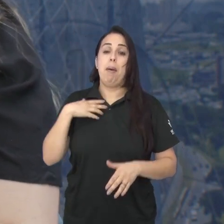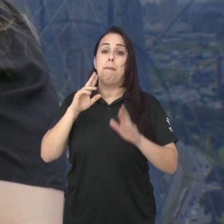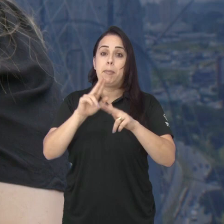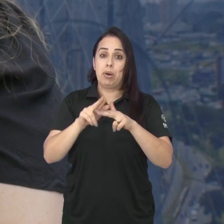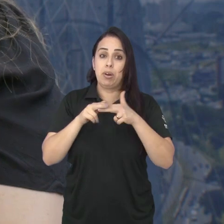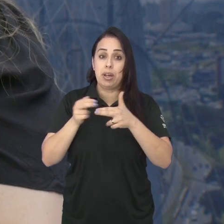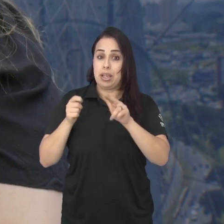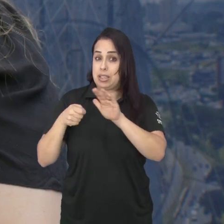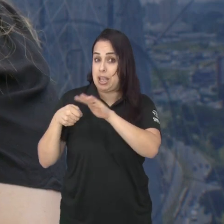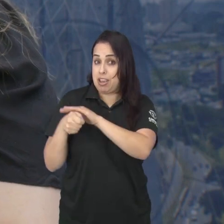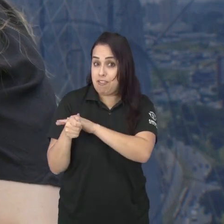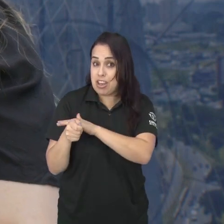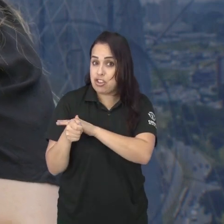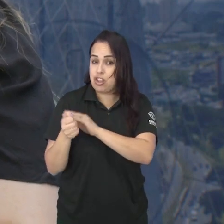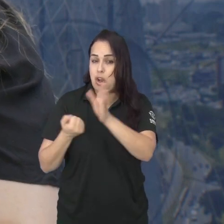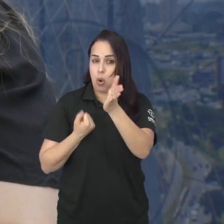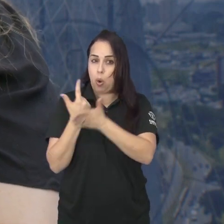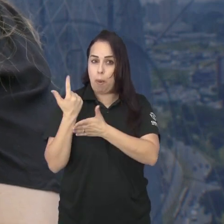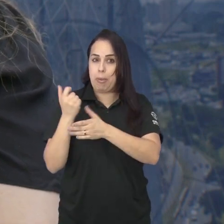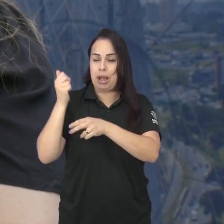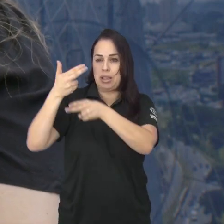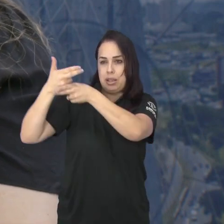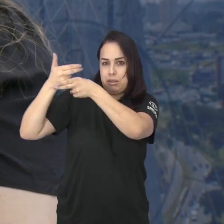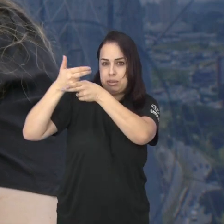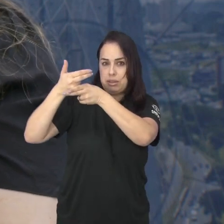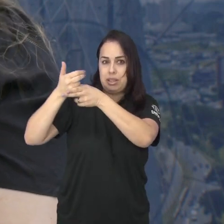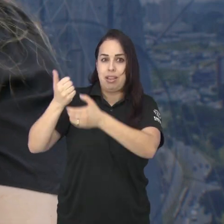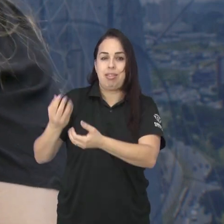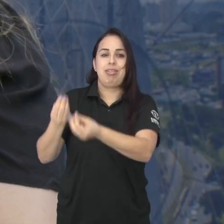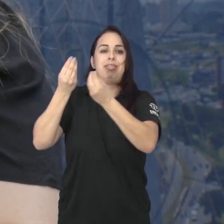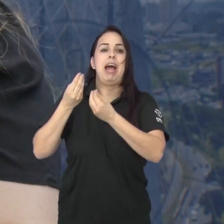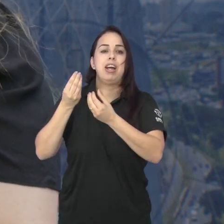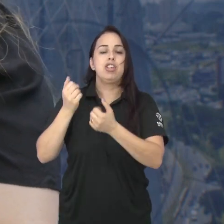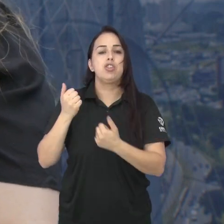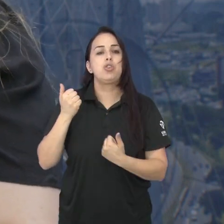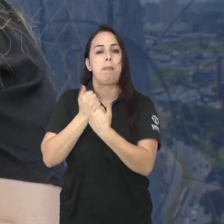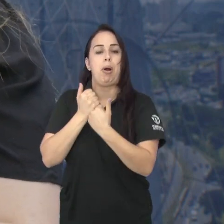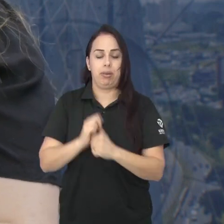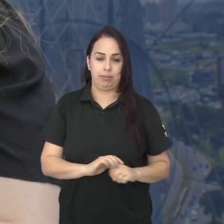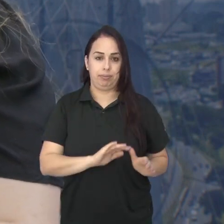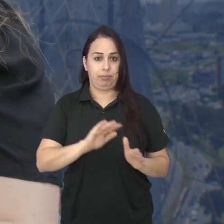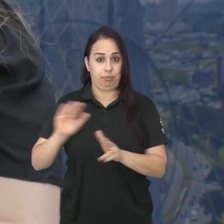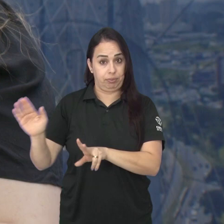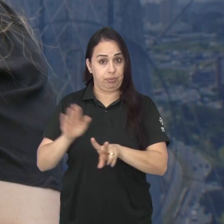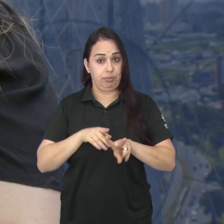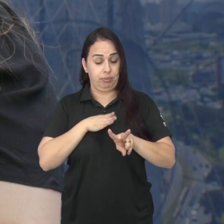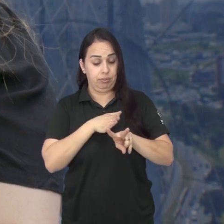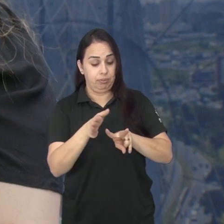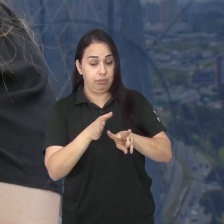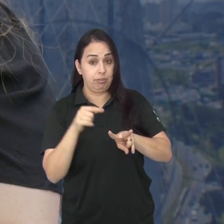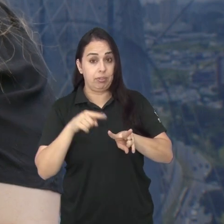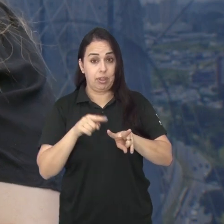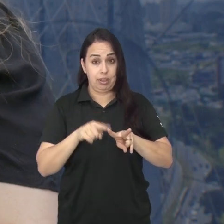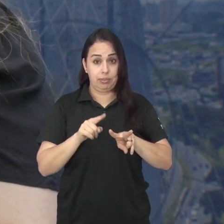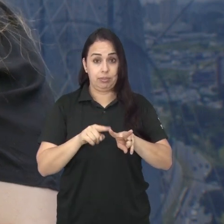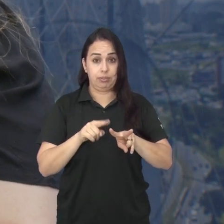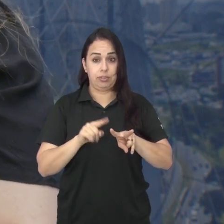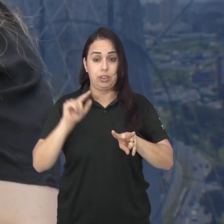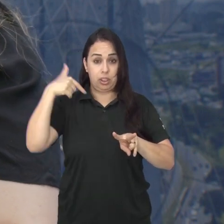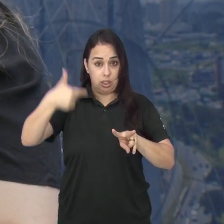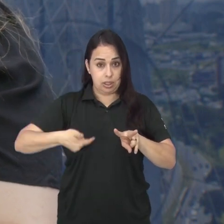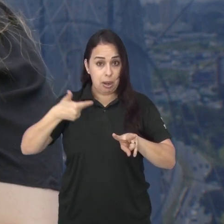em radares é de extrema importância para poder dar suporte para a Defesa Civil. Outro ramo, né, dentro da empresa que